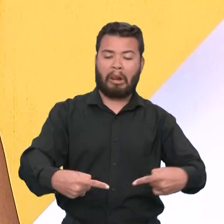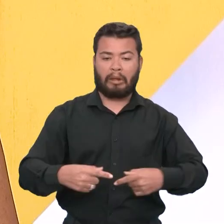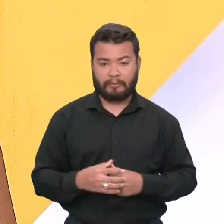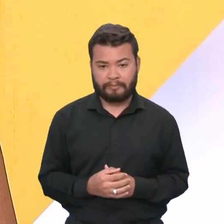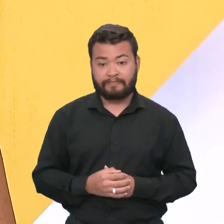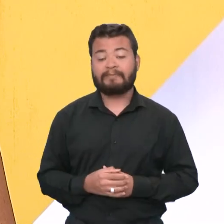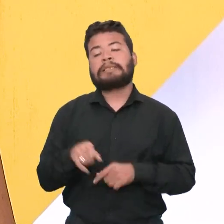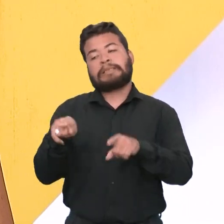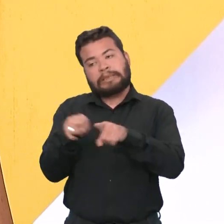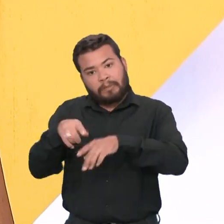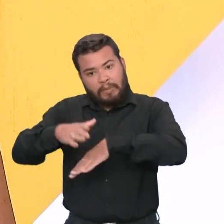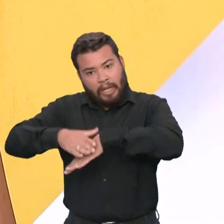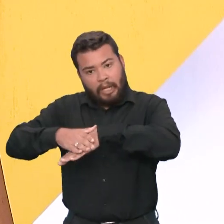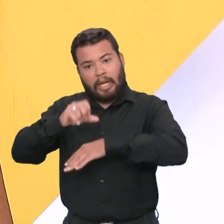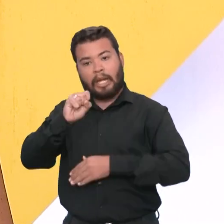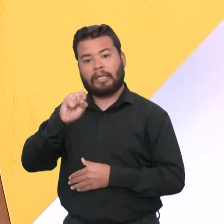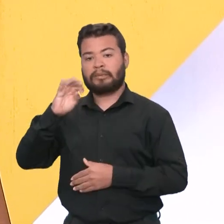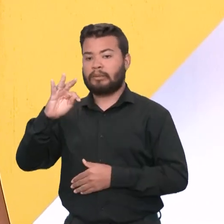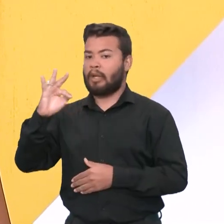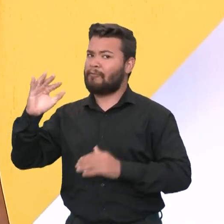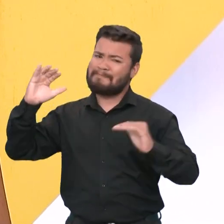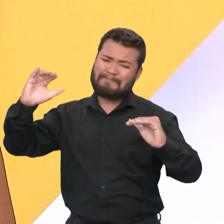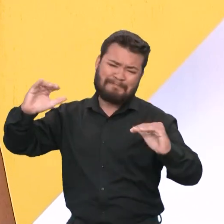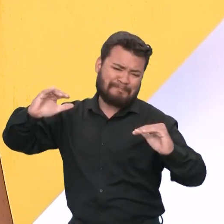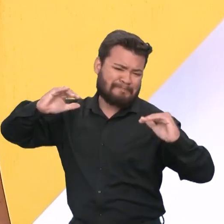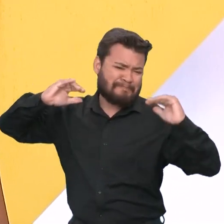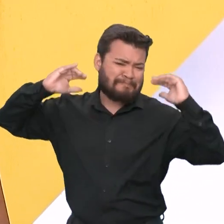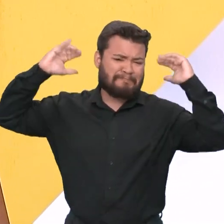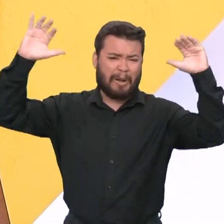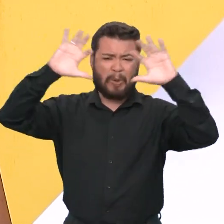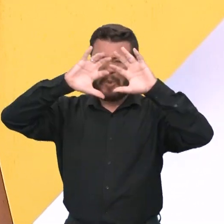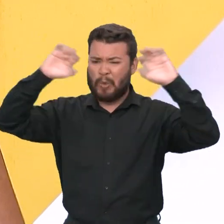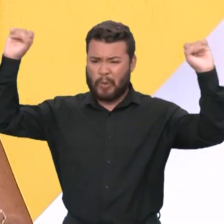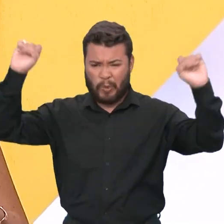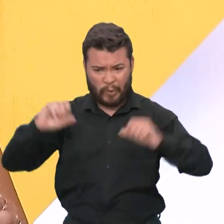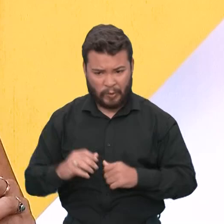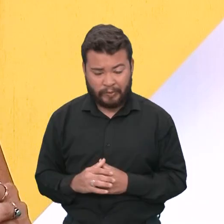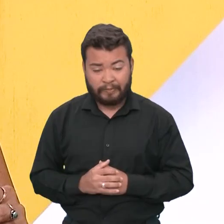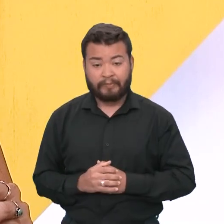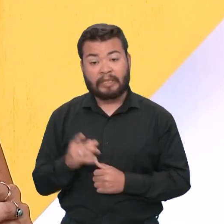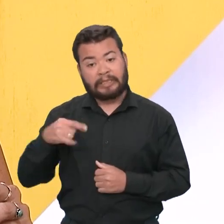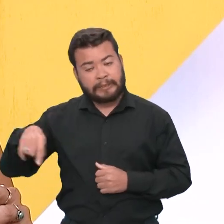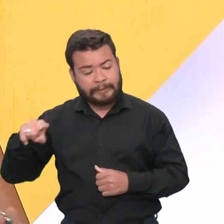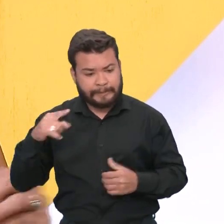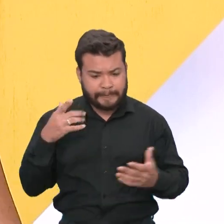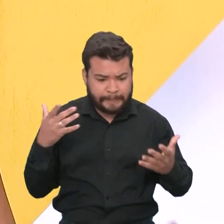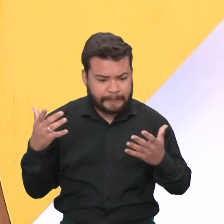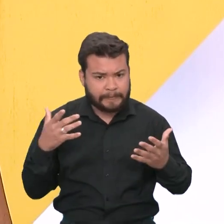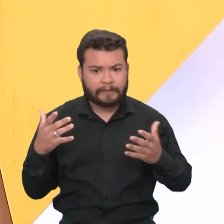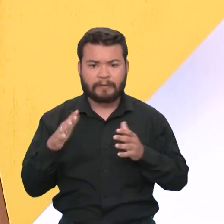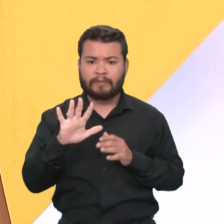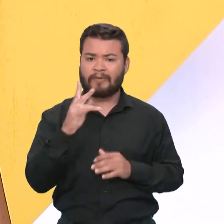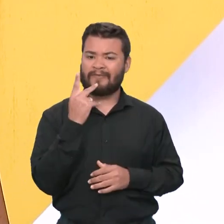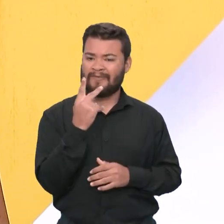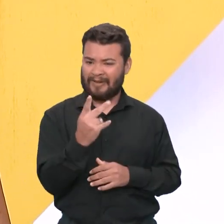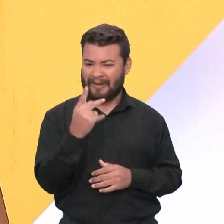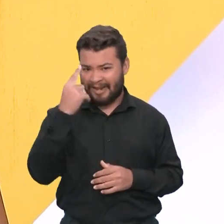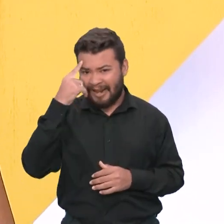o STF, né, que é a instância maior, e o STF diz, olha, a gente não pode